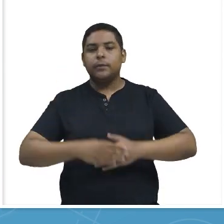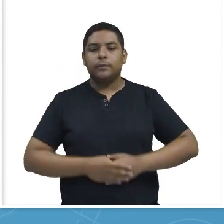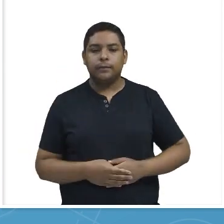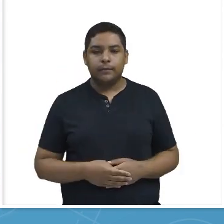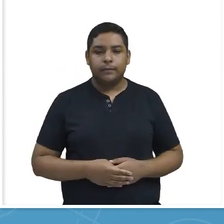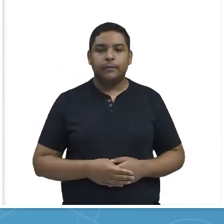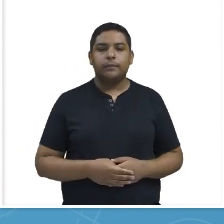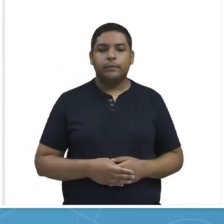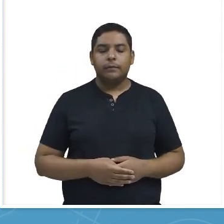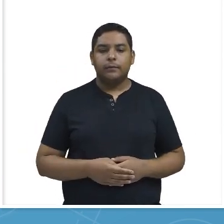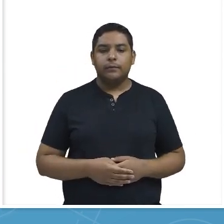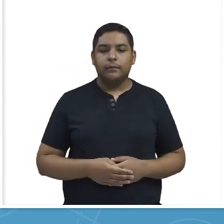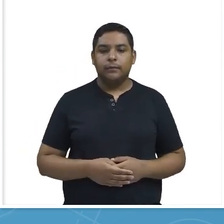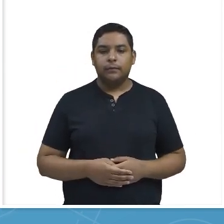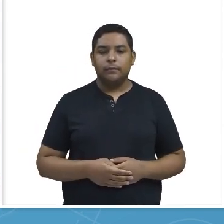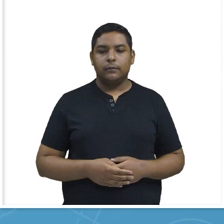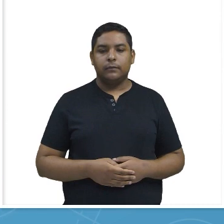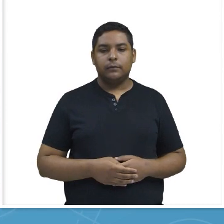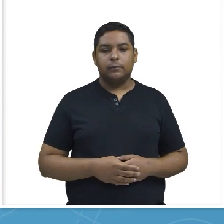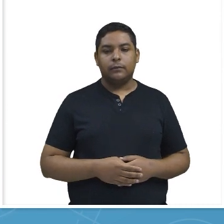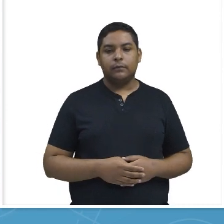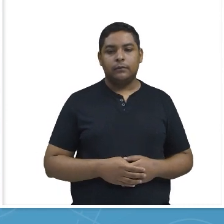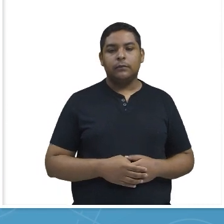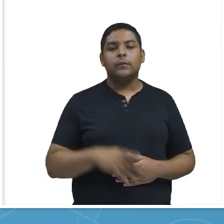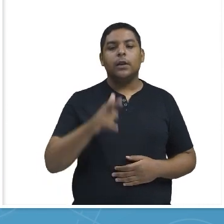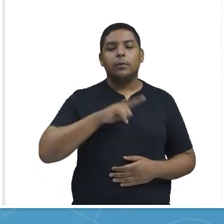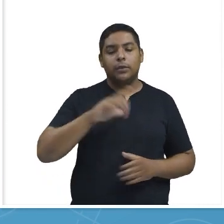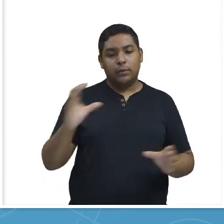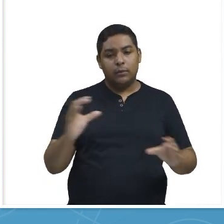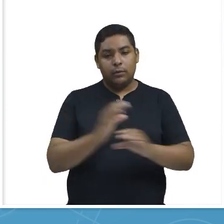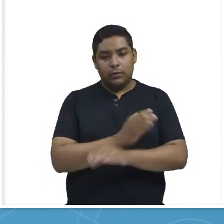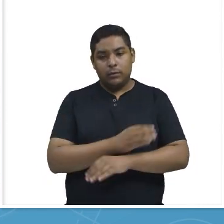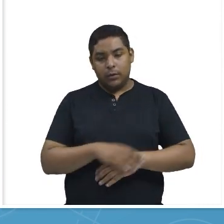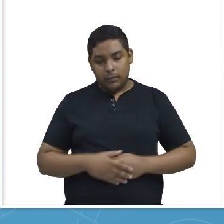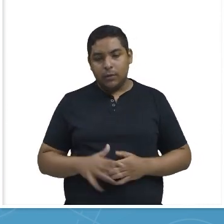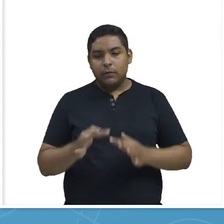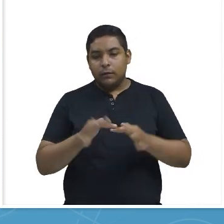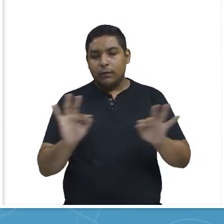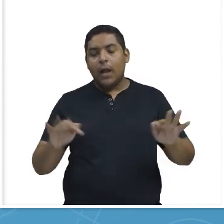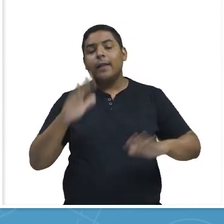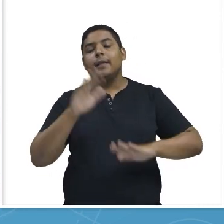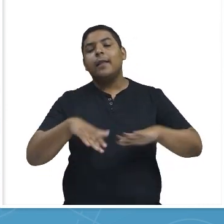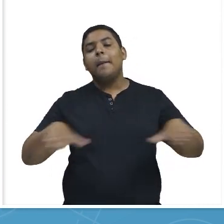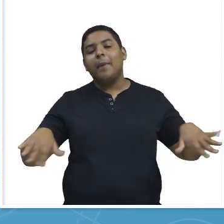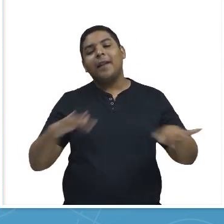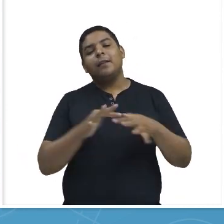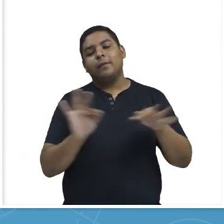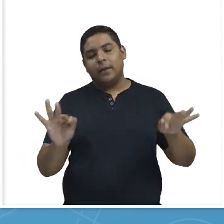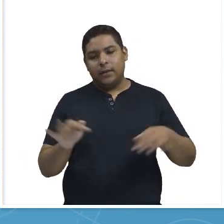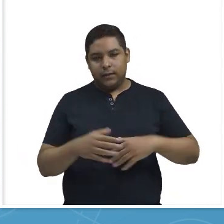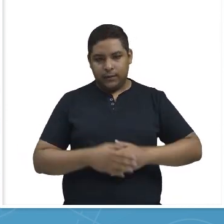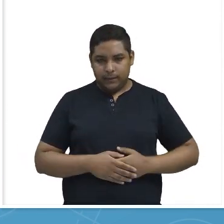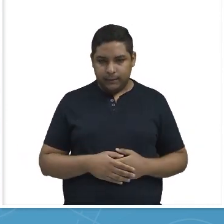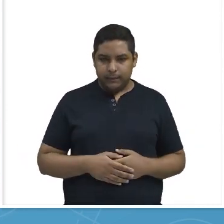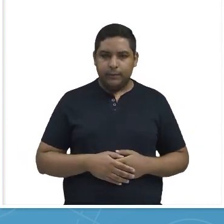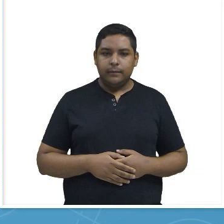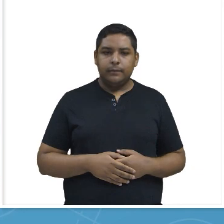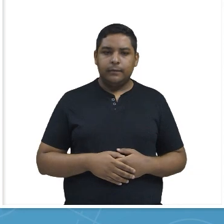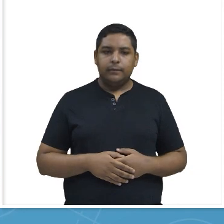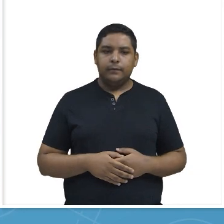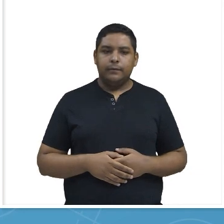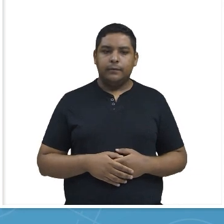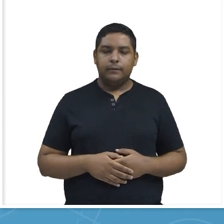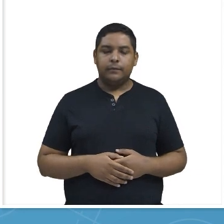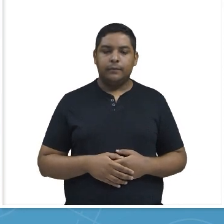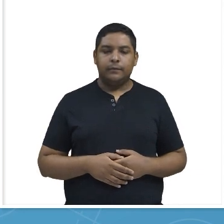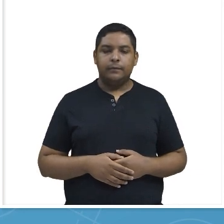principal, perdão, seguido de quem? Do complemento. Complemento da frase, dependendo da sua frase, né, caso tenha. Vamos ver mais um